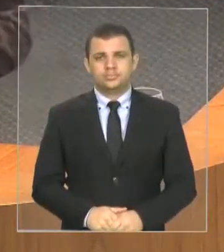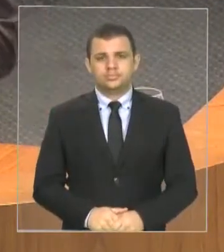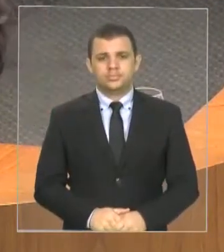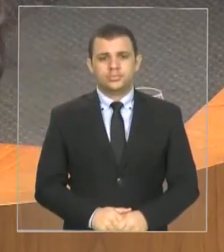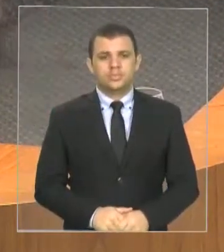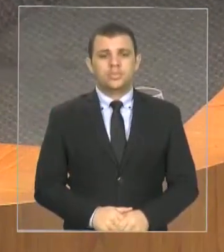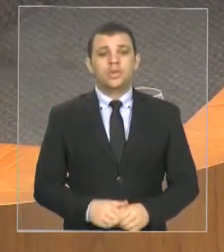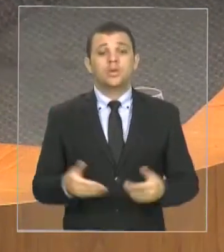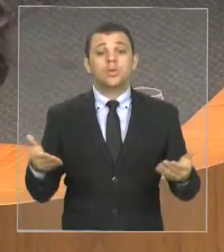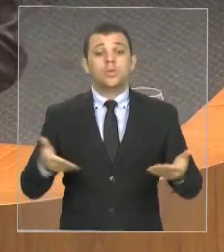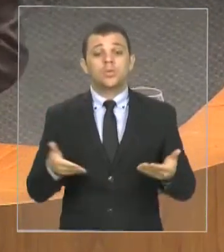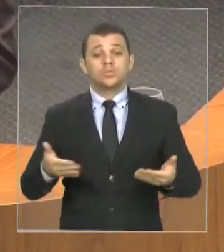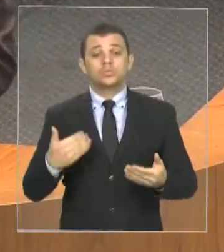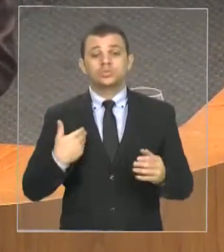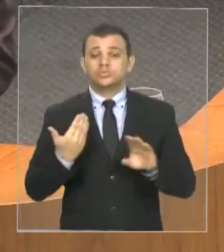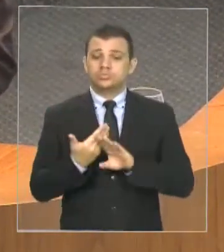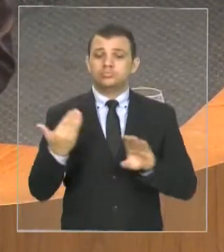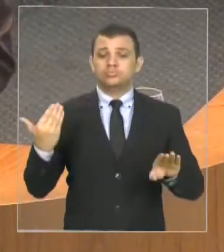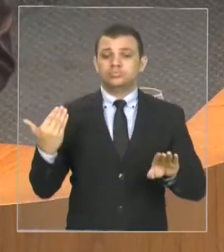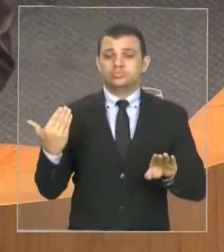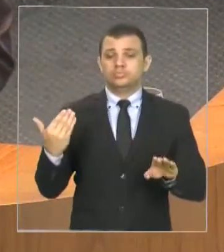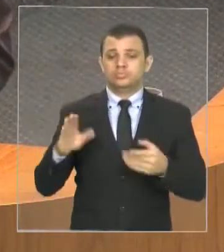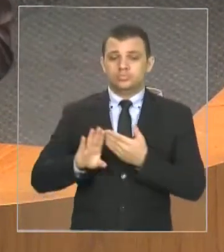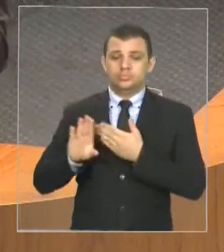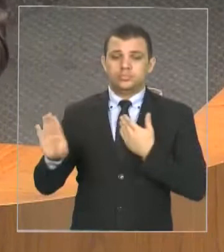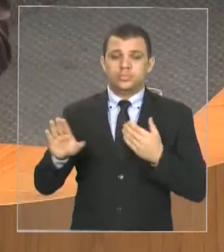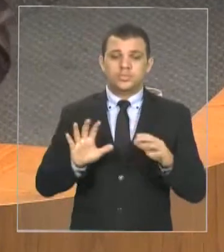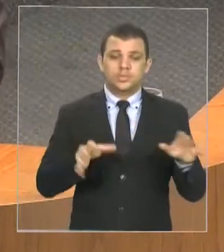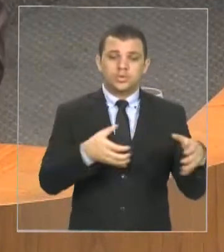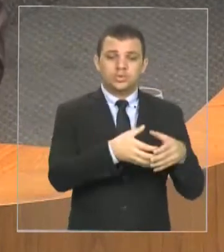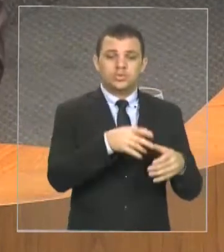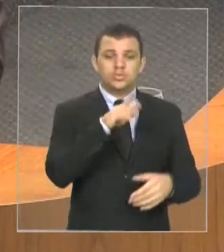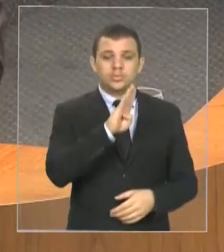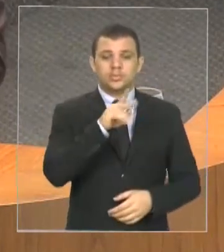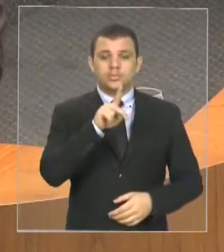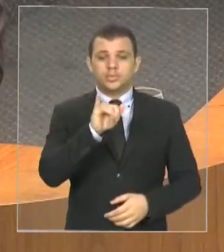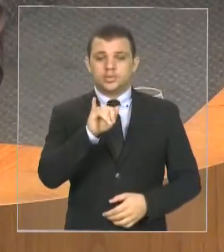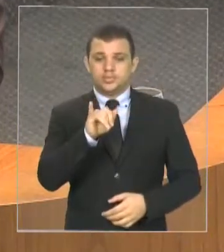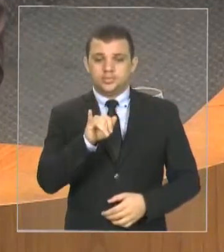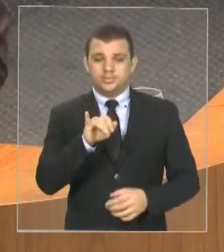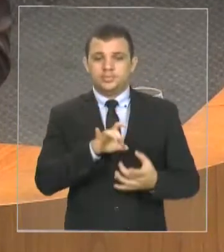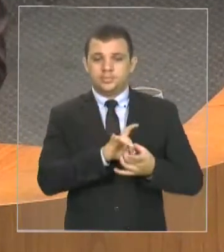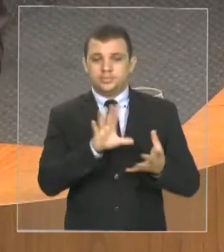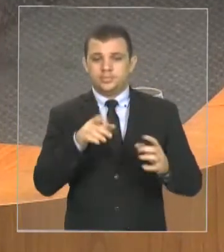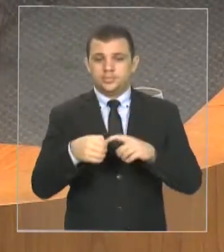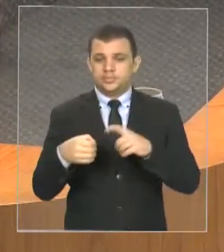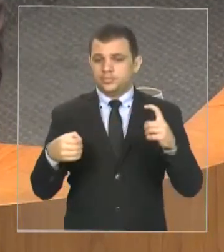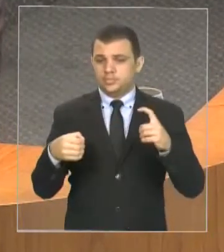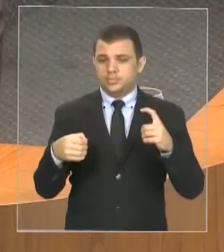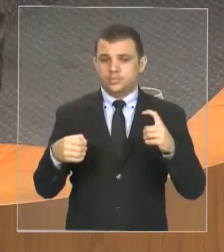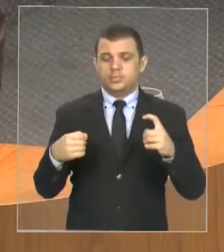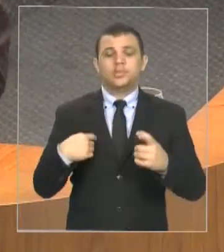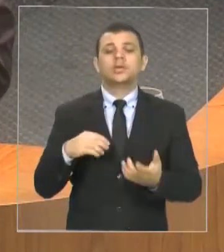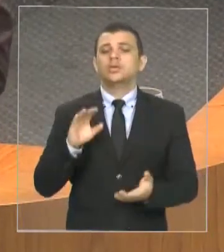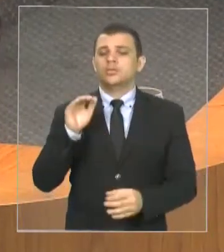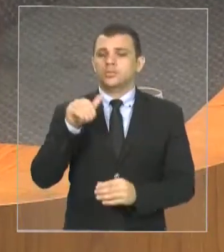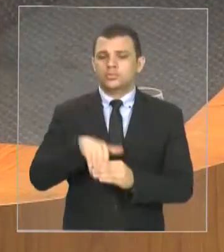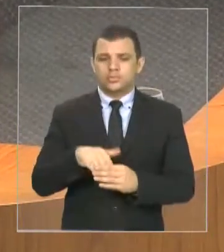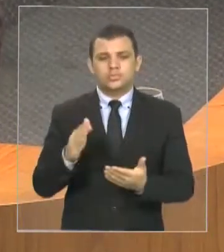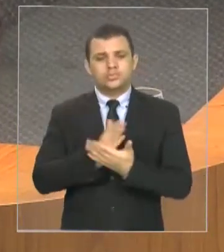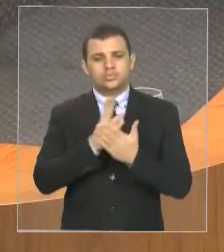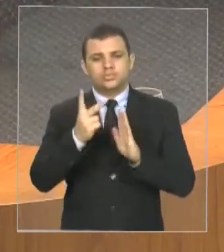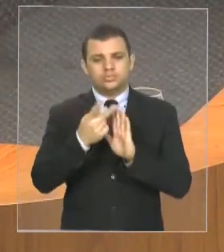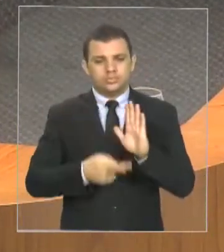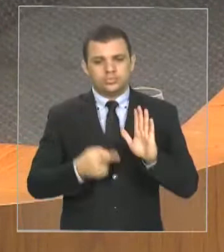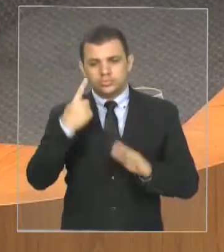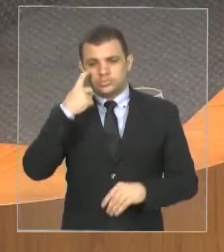E hoje estou no bloco independente. Continuo votando os projetos de interesse do governo do estado,